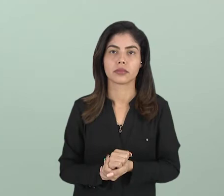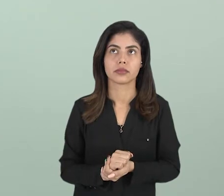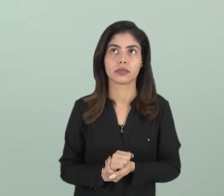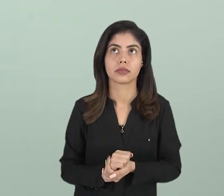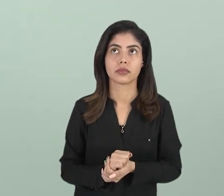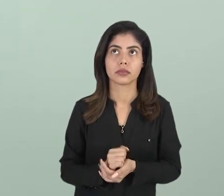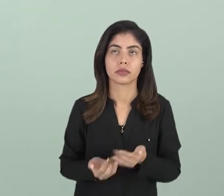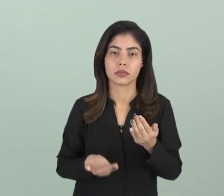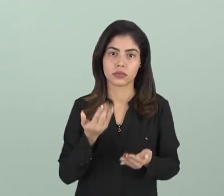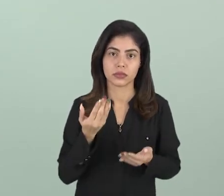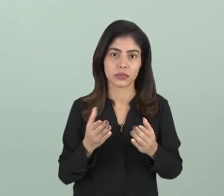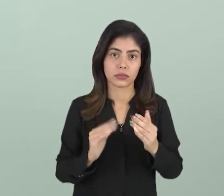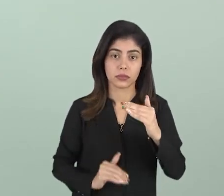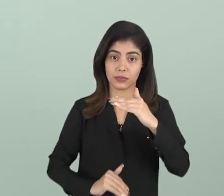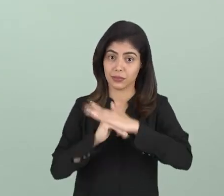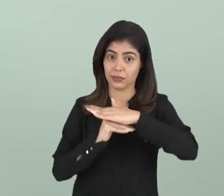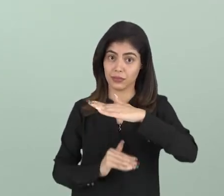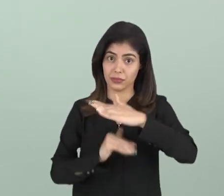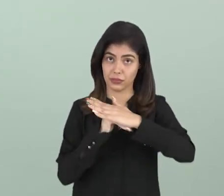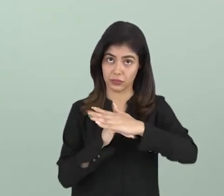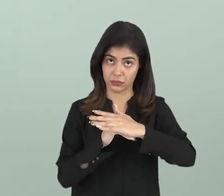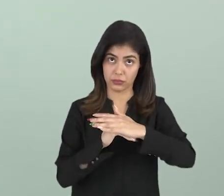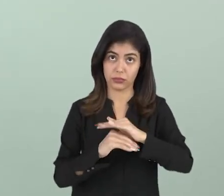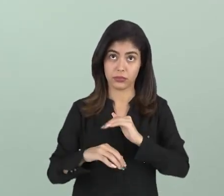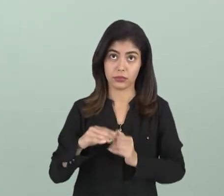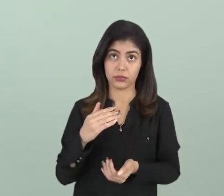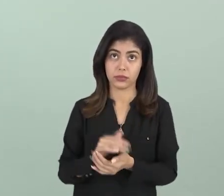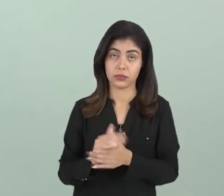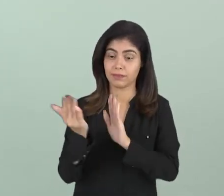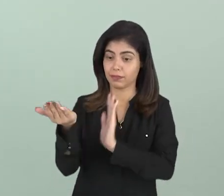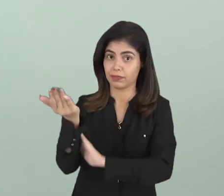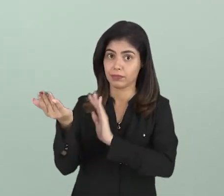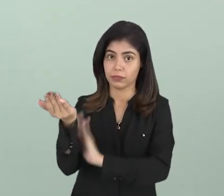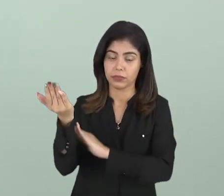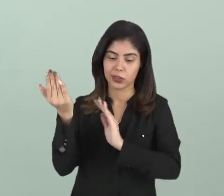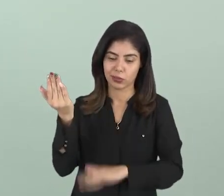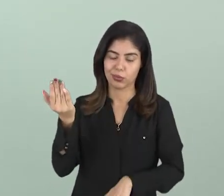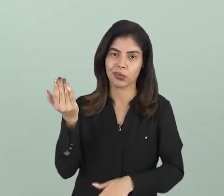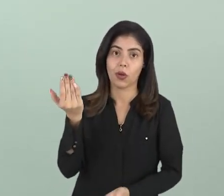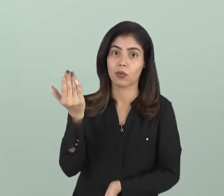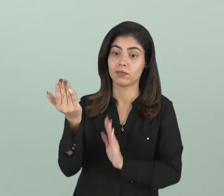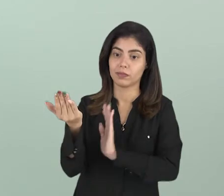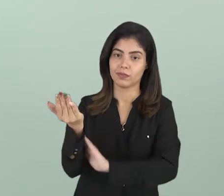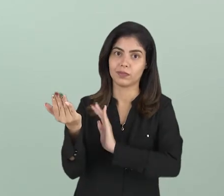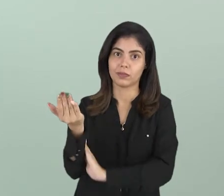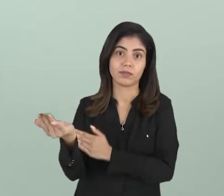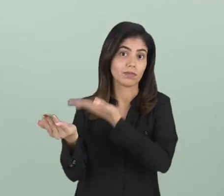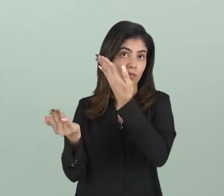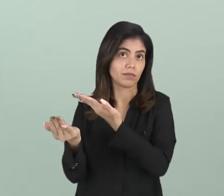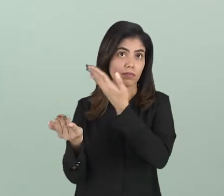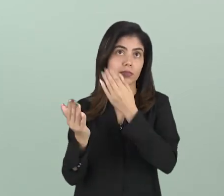um descompasso nesse nível de pressão, o que a gente chama de queda de pressão ou aumento de pressão.